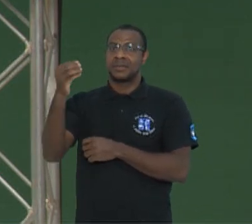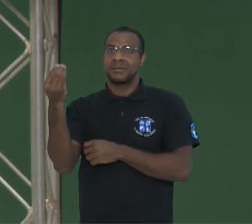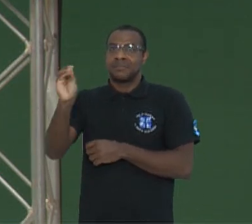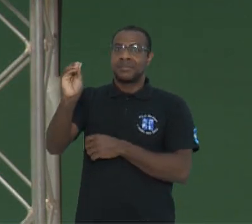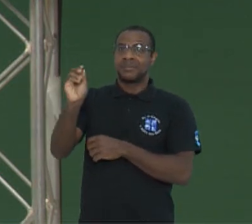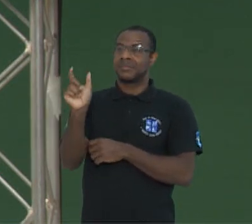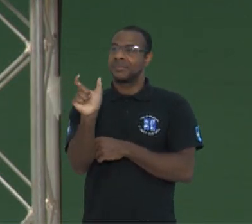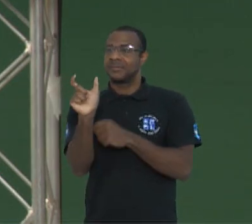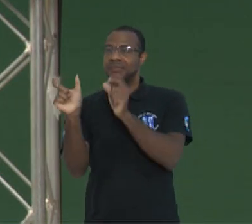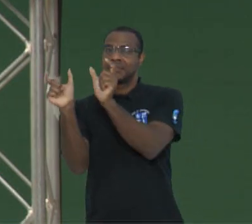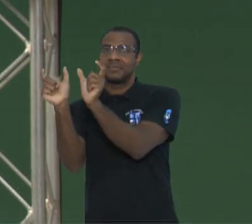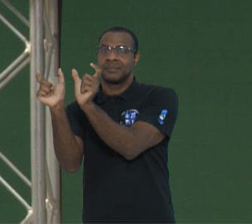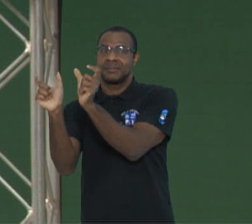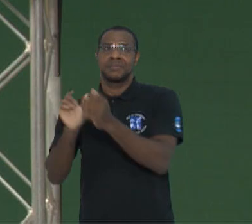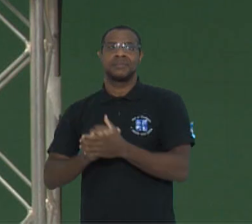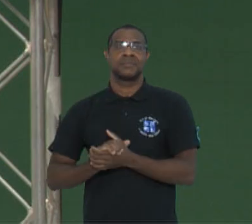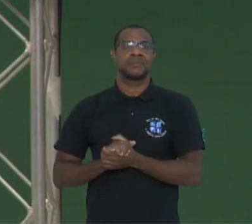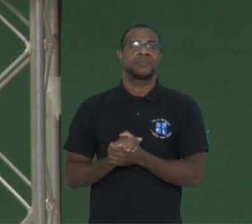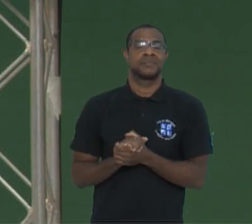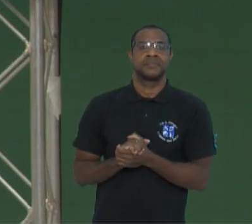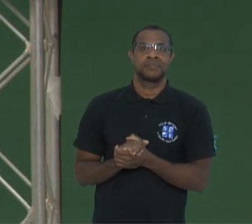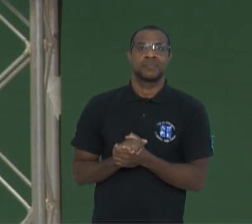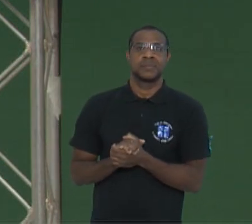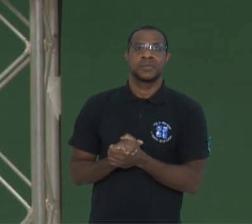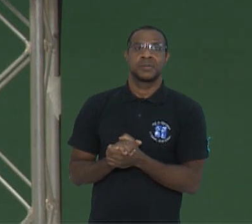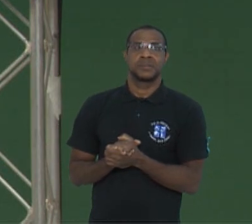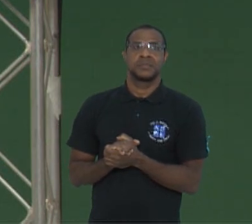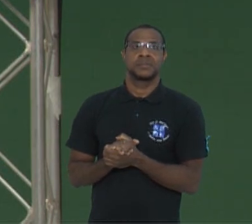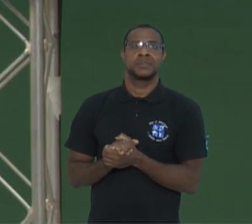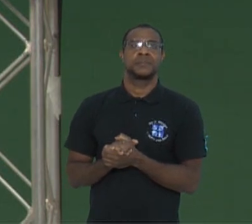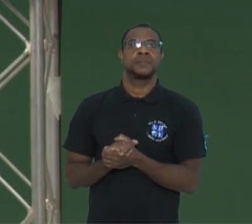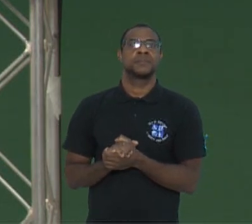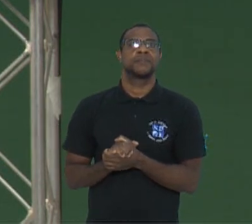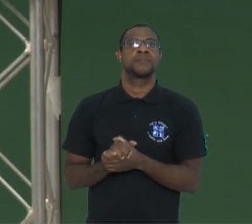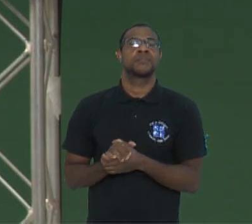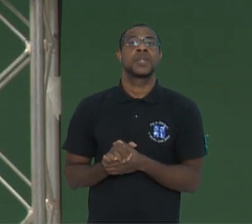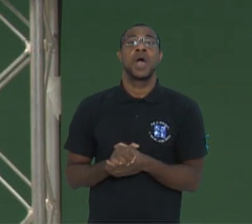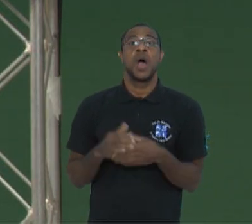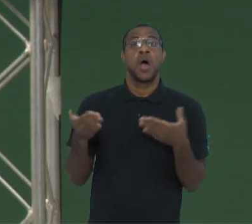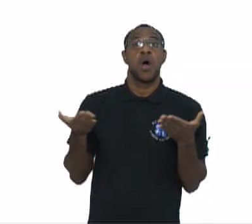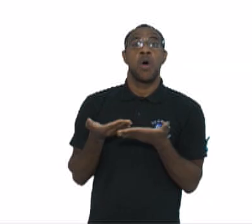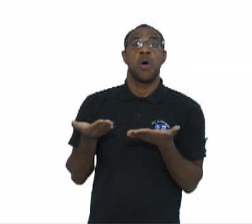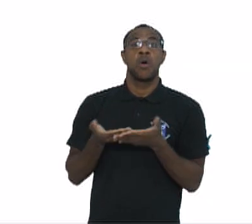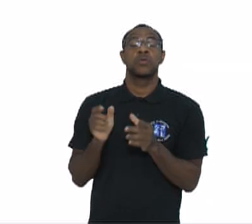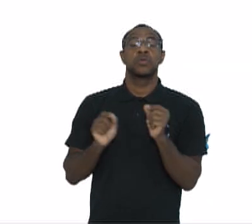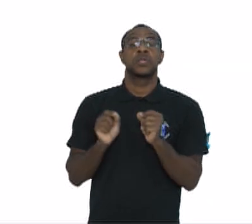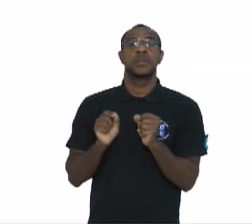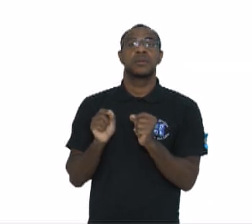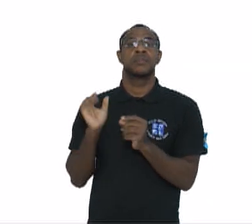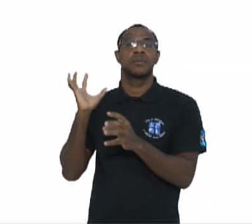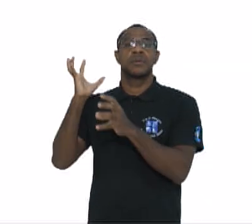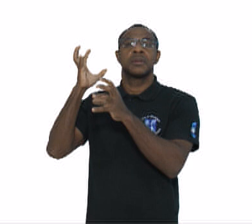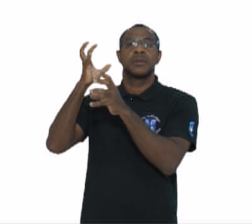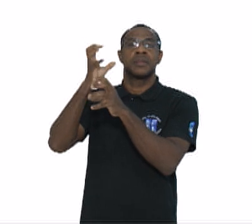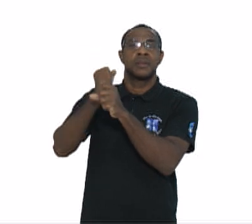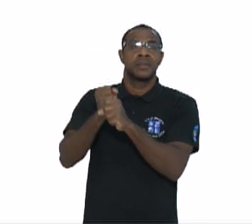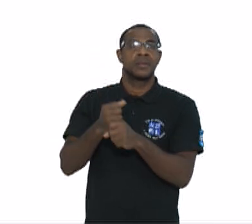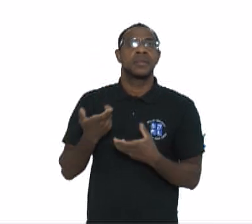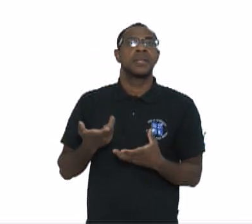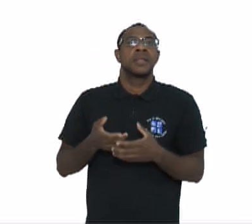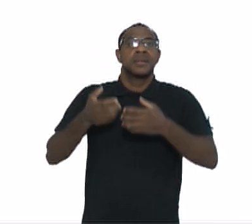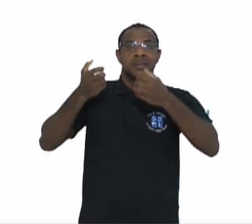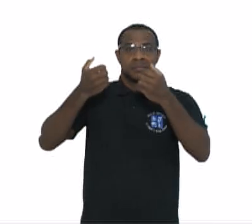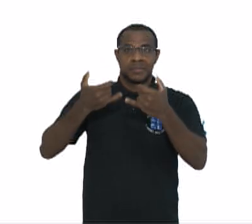a preposição to. Ok? Na nossa aula de hoje, nós revimos algumas estruturas de